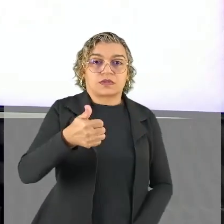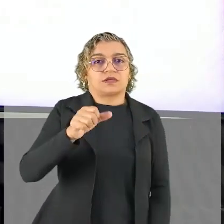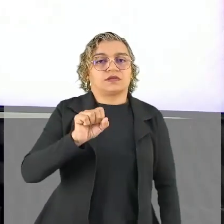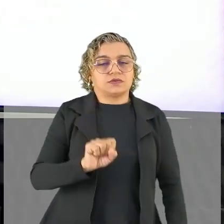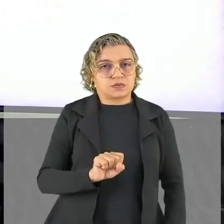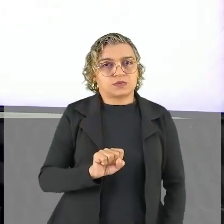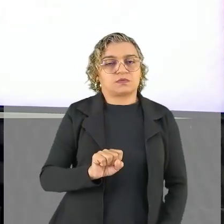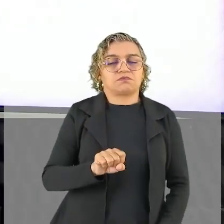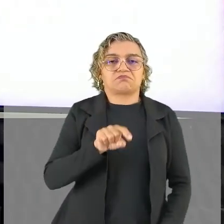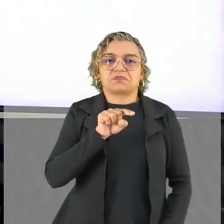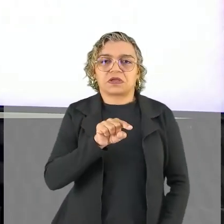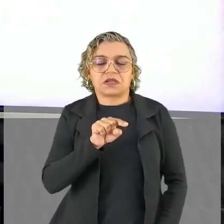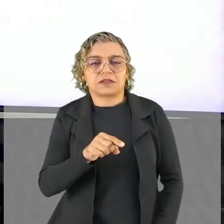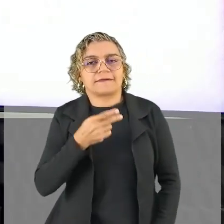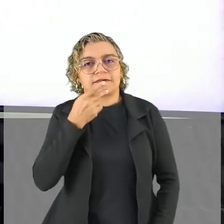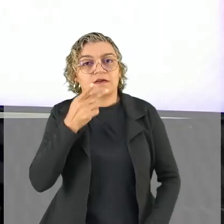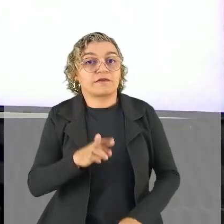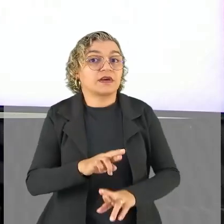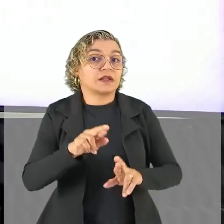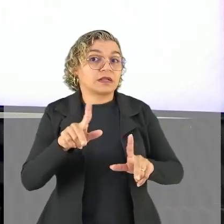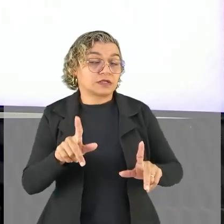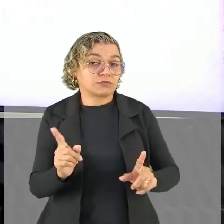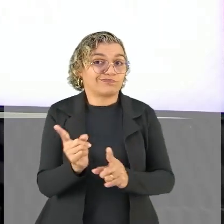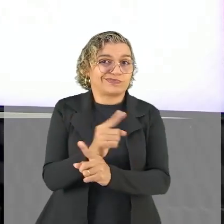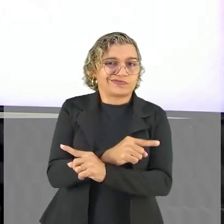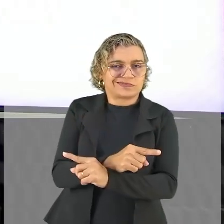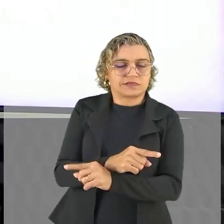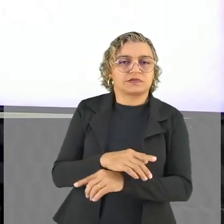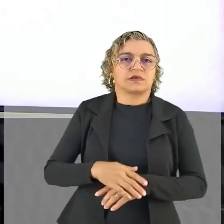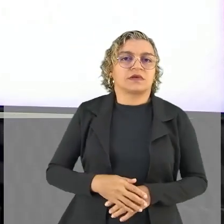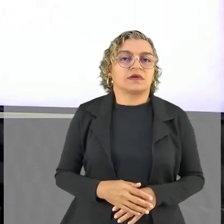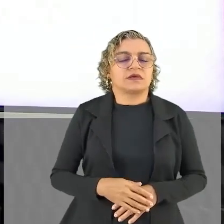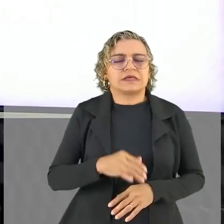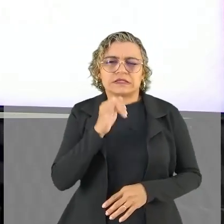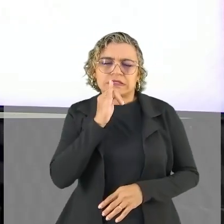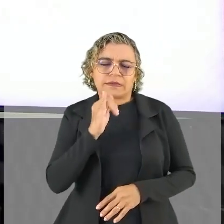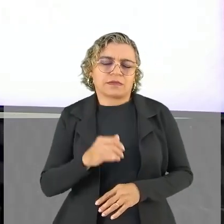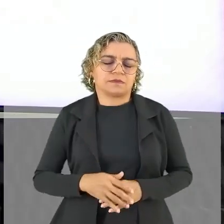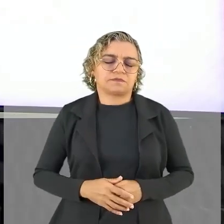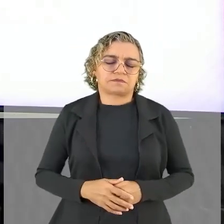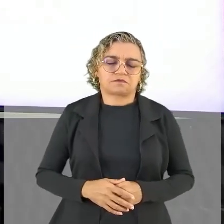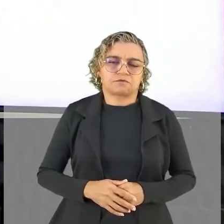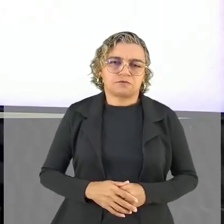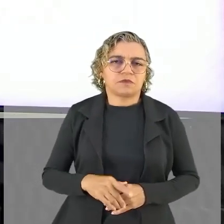opondo, né? Por isso que vai ser chamado uma passagem do